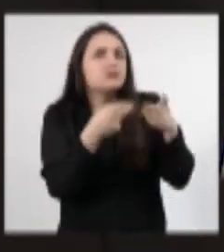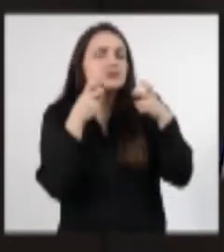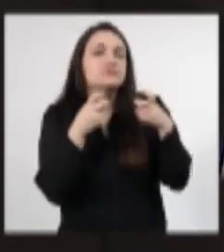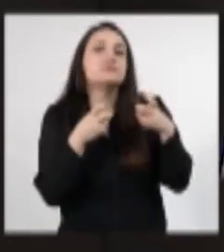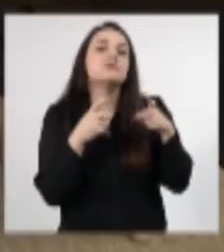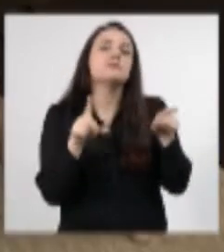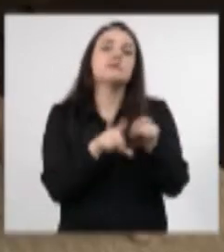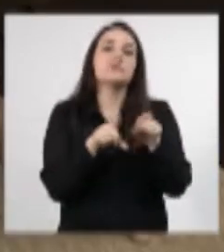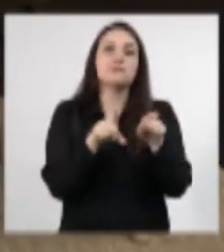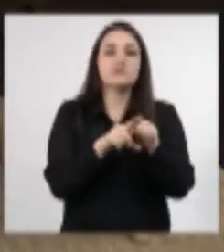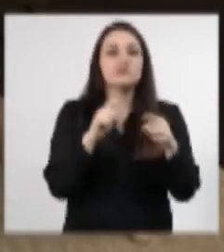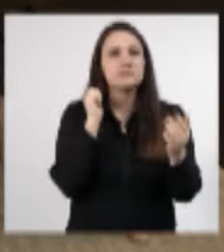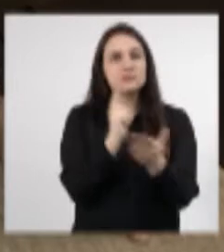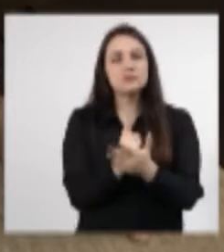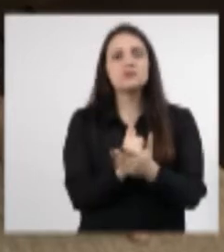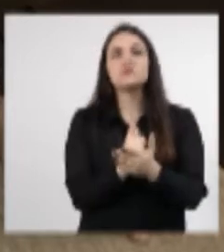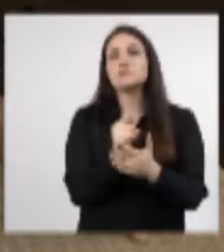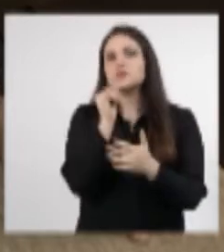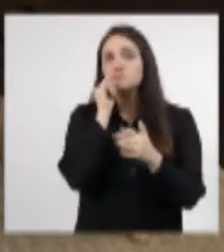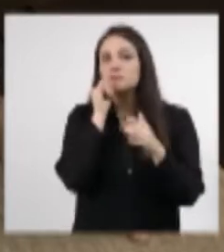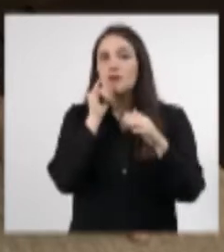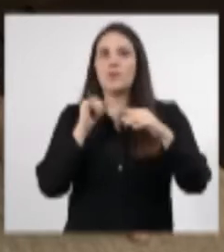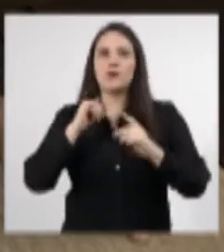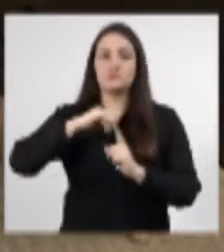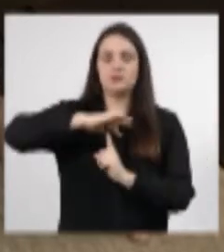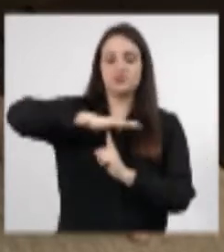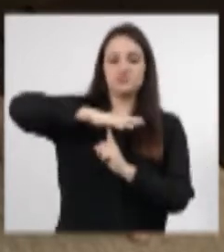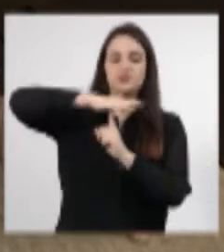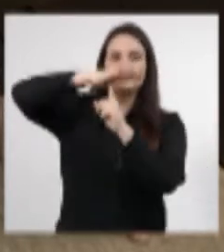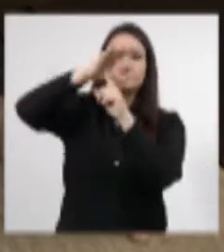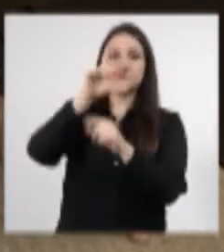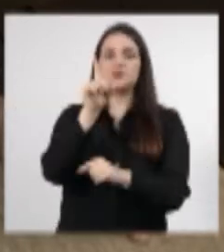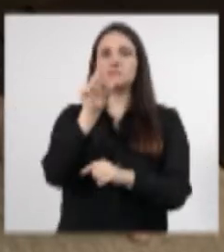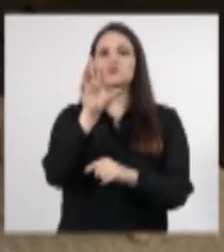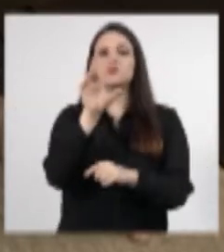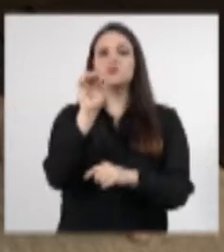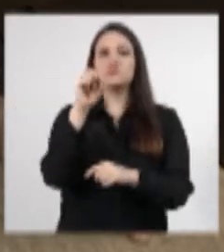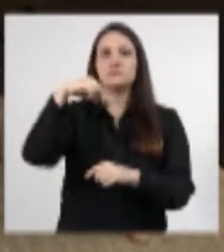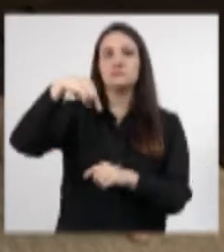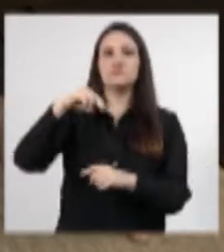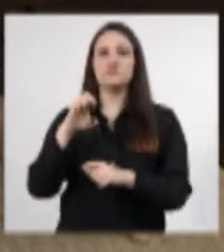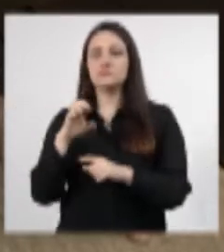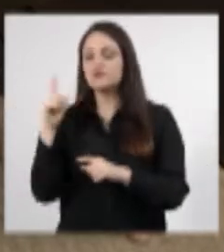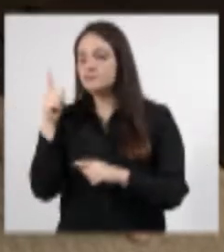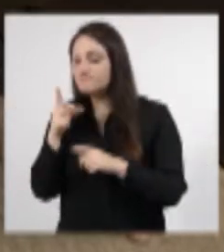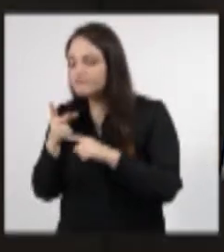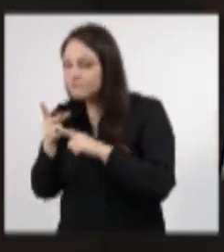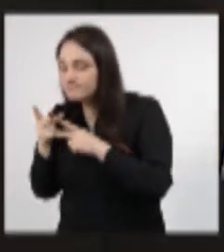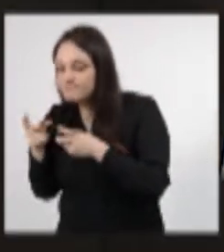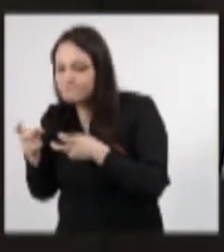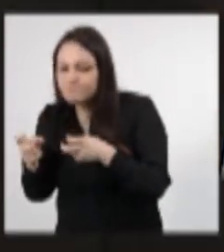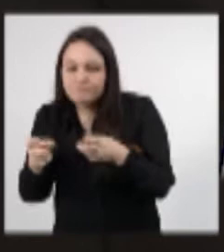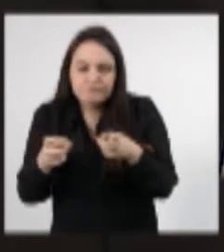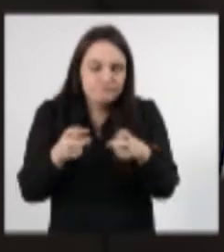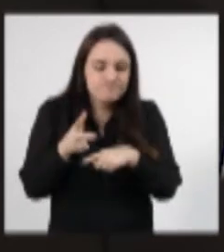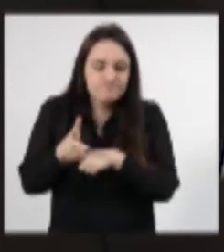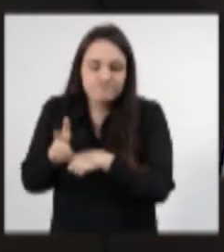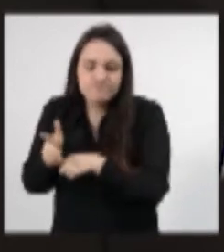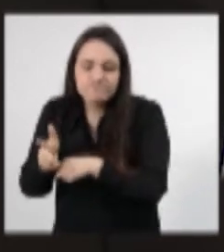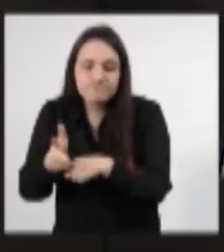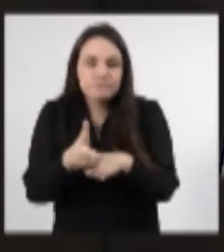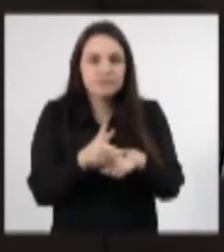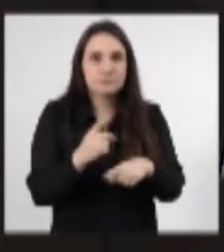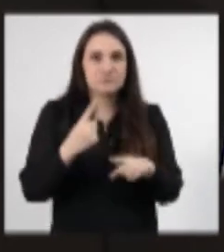para recuperação de ativos. Hoje há aquisição de equipamentos tais como drones. Isso é fundamental. Eu pego como